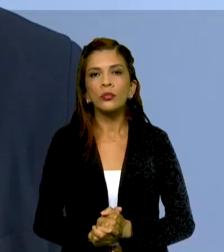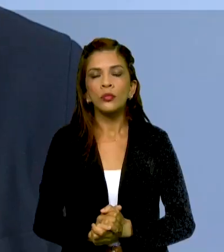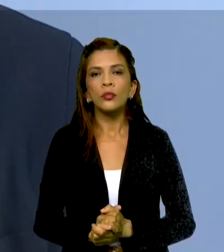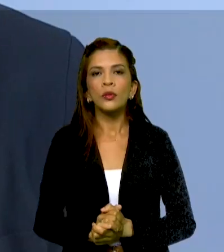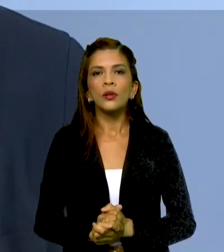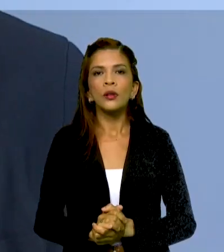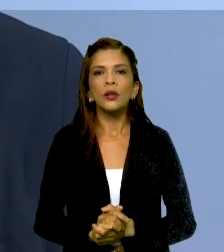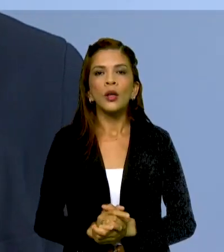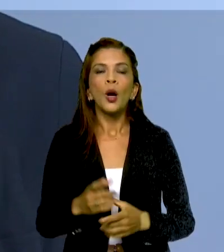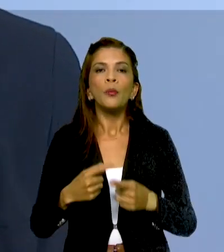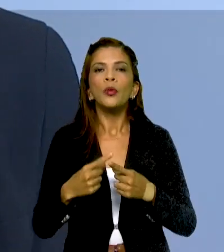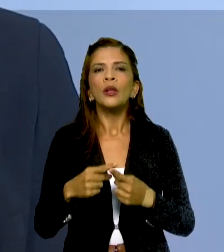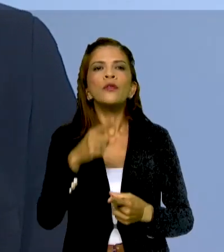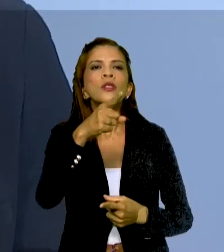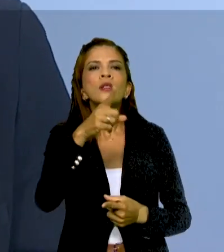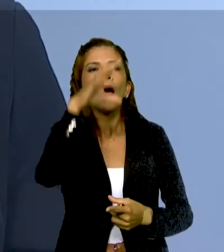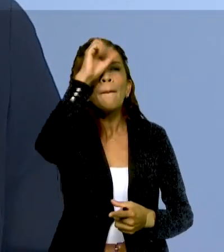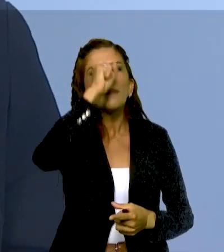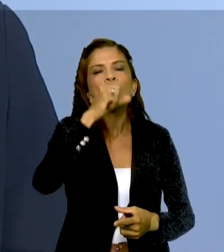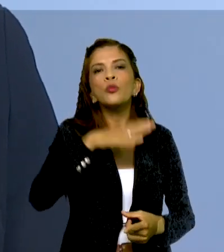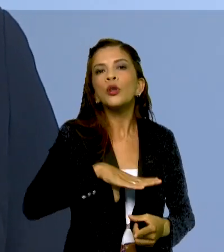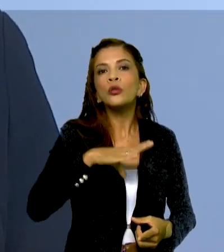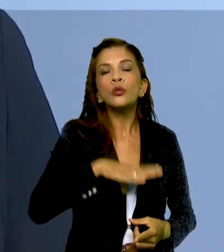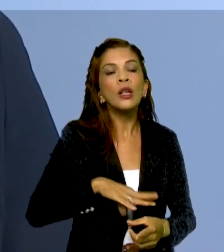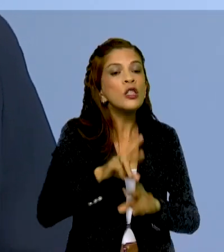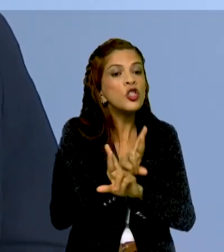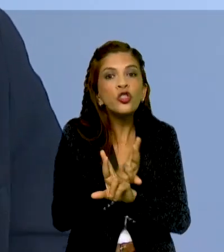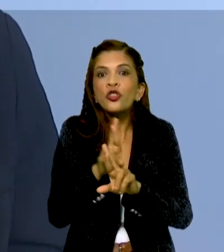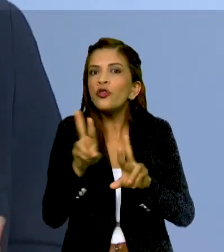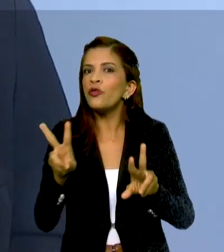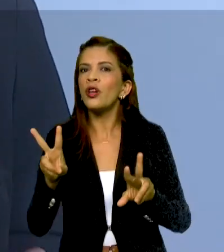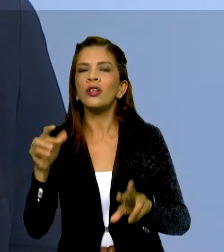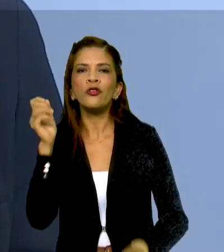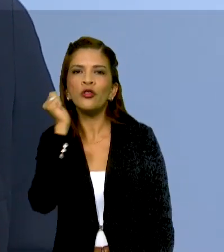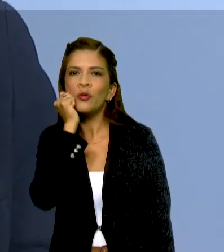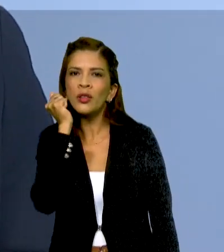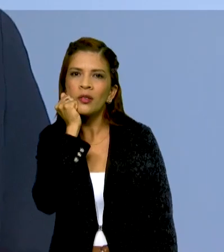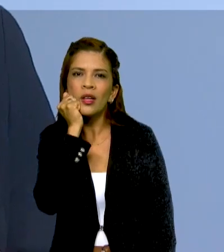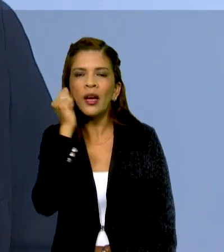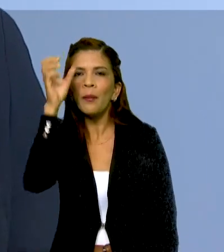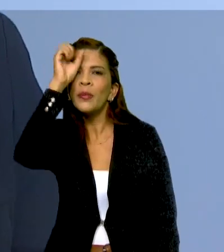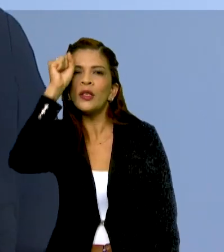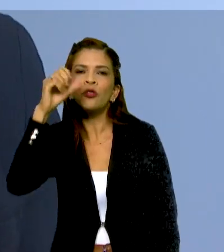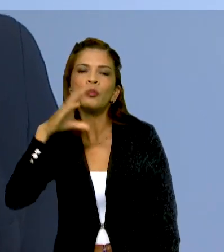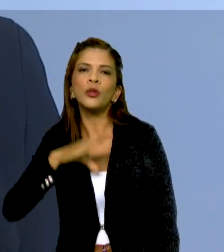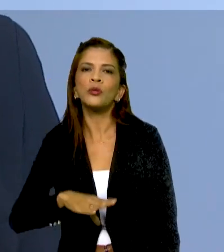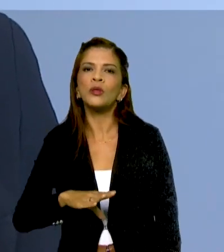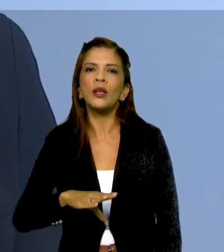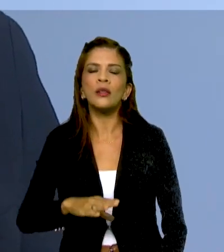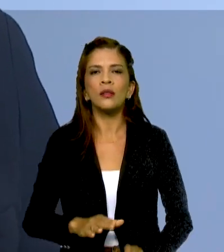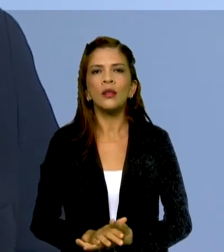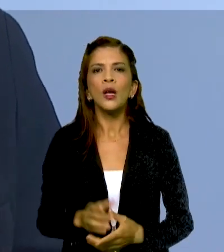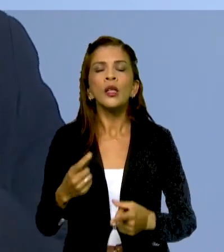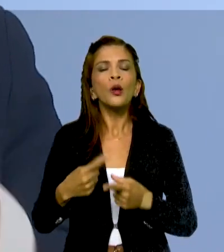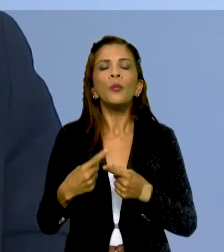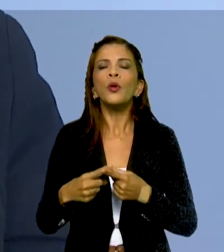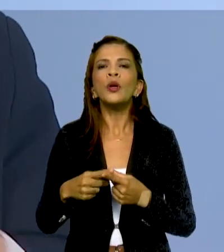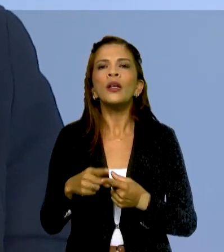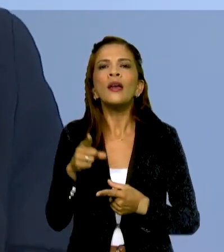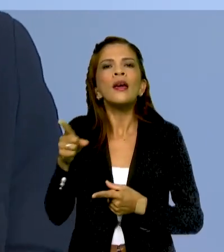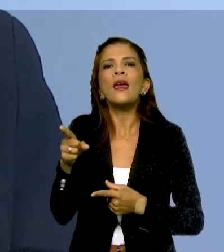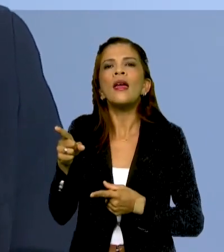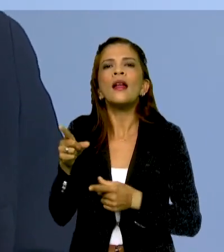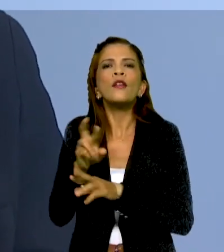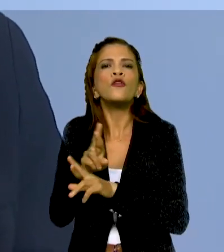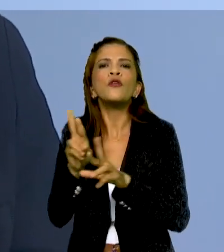que o André vai aprender português. É completamente diferente. E isso a gente precisa pesquisar para entender por quê. Né? Então,